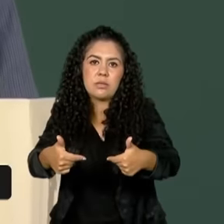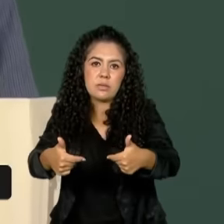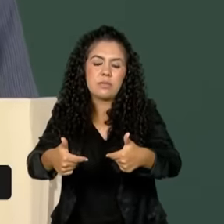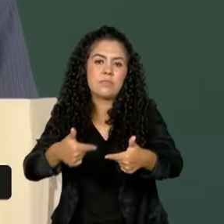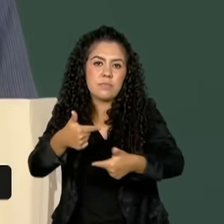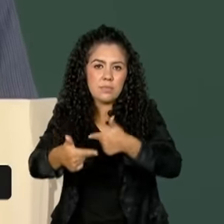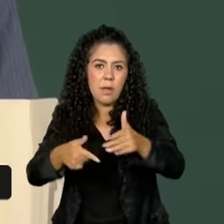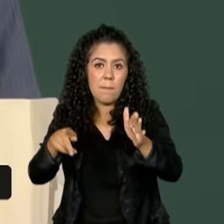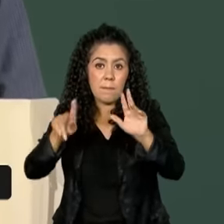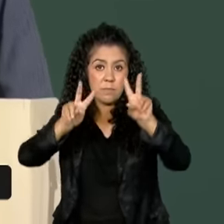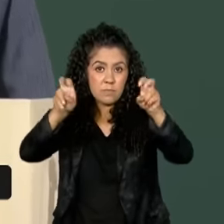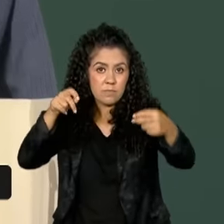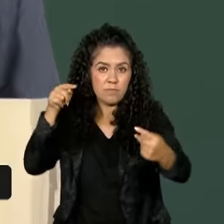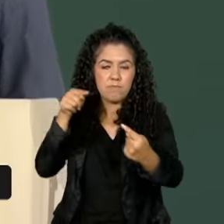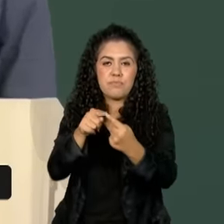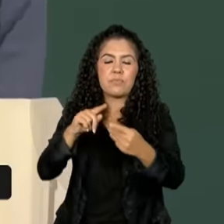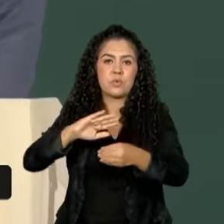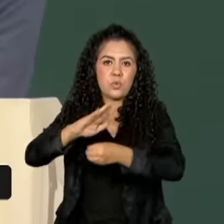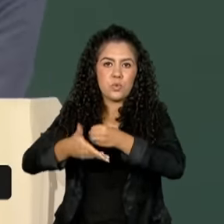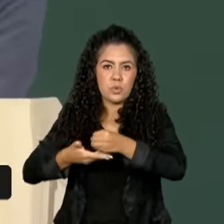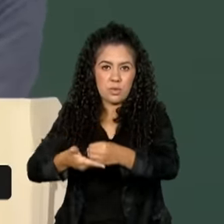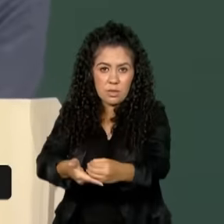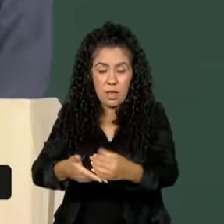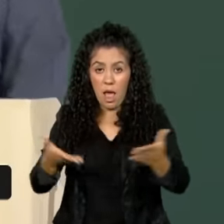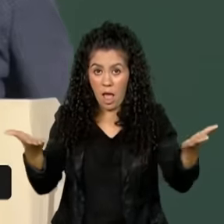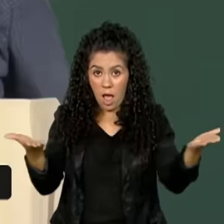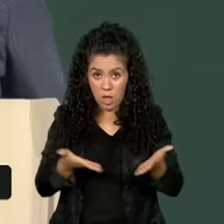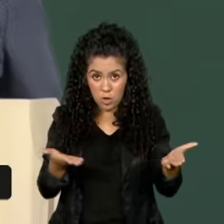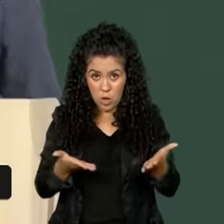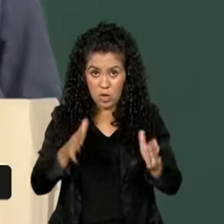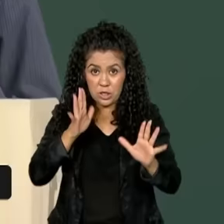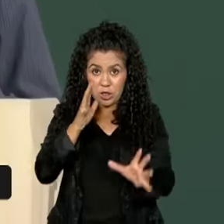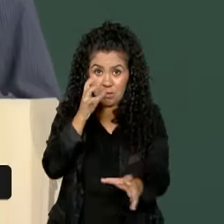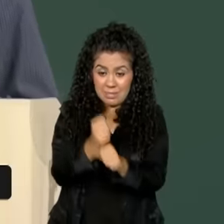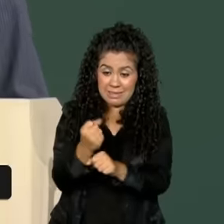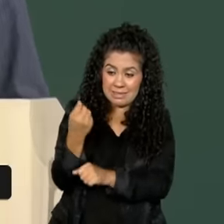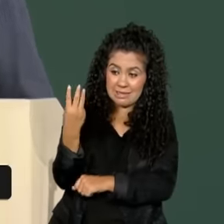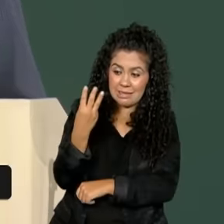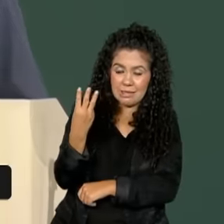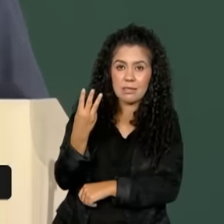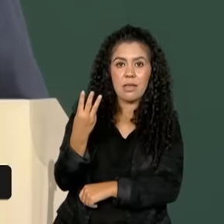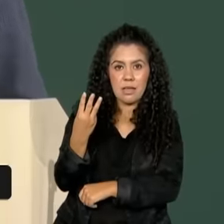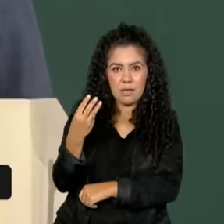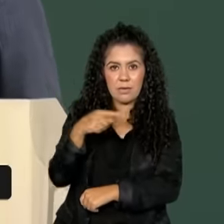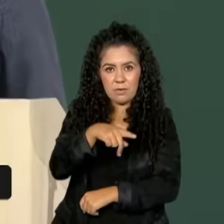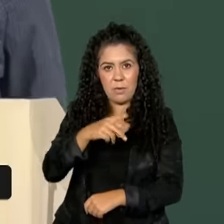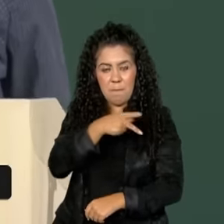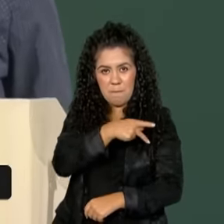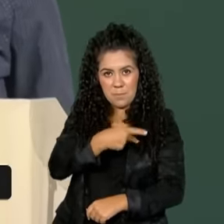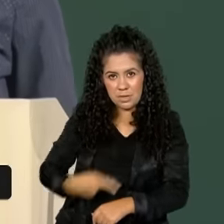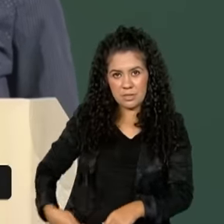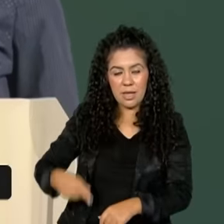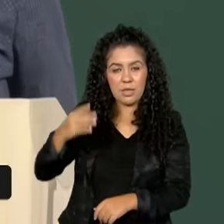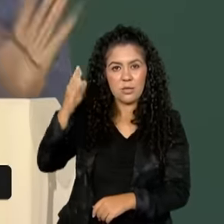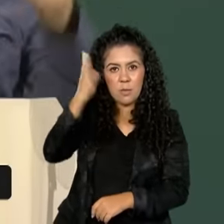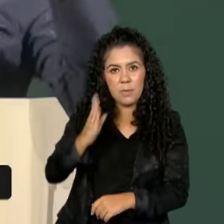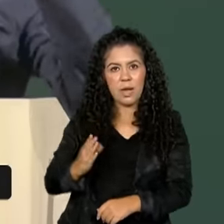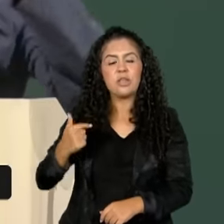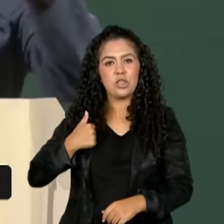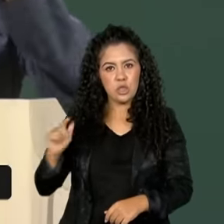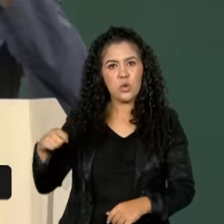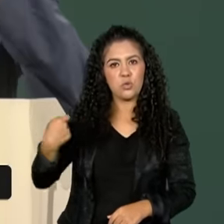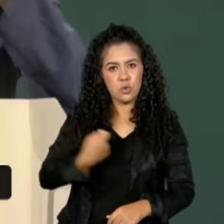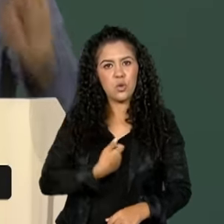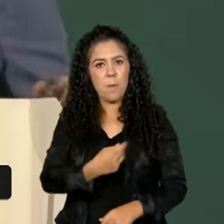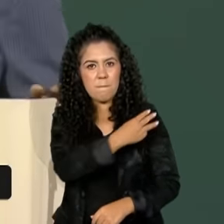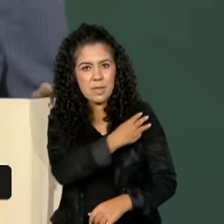sustentáveis. Agora, no seu terceiro mandato, em que eu sou ministra pela terceira vez, esses